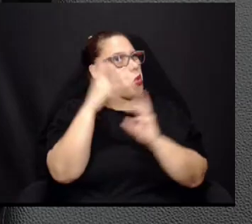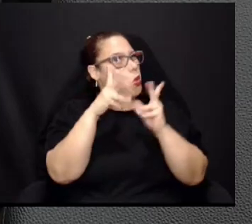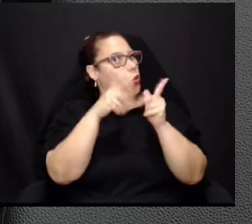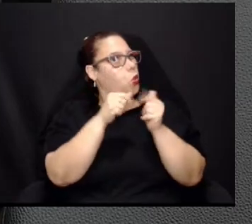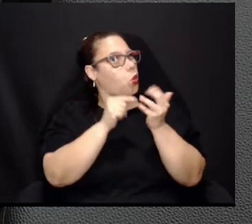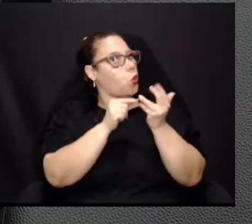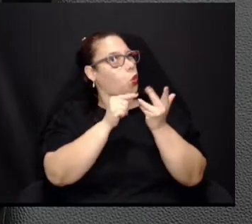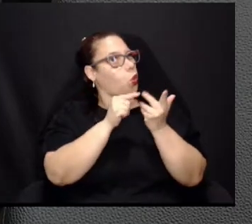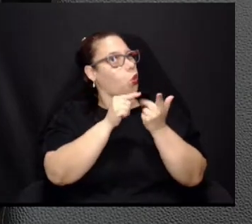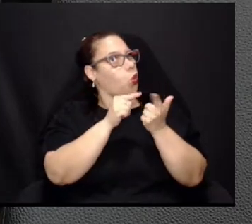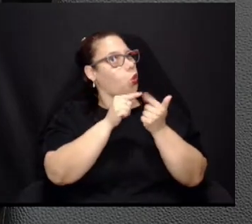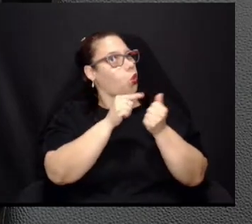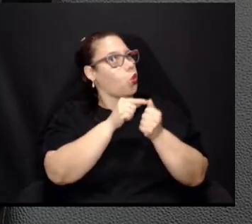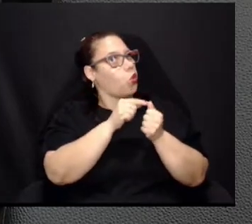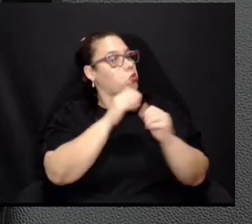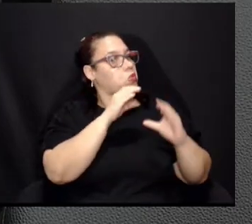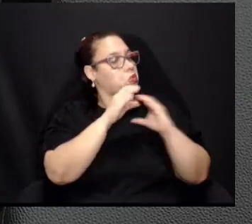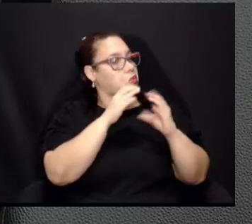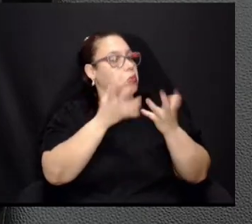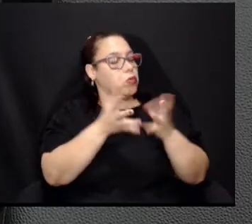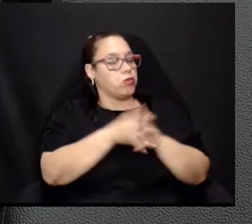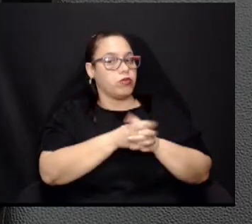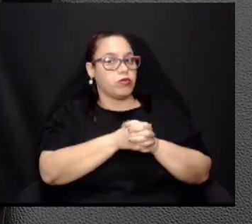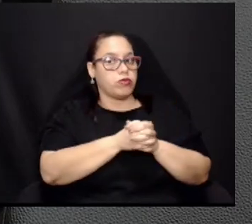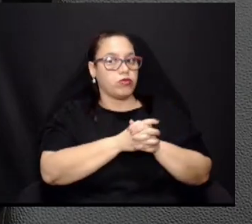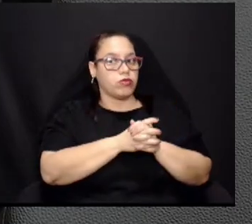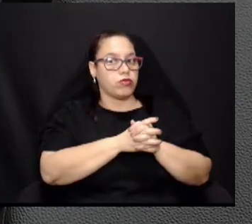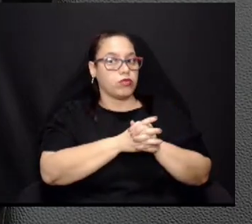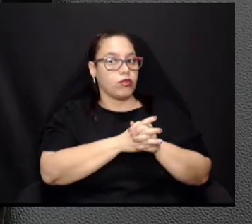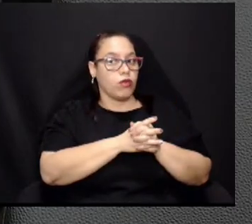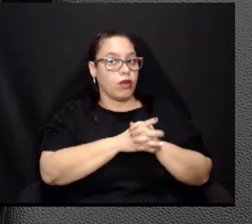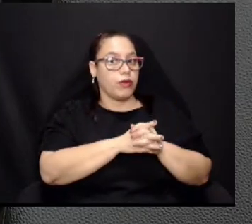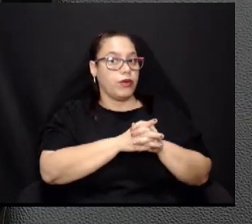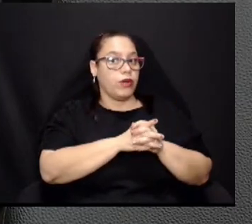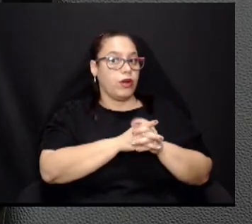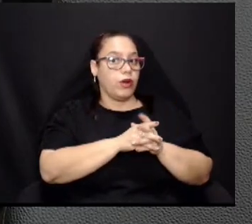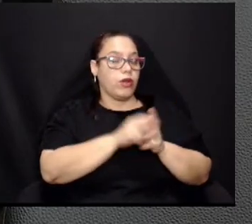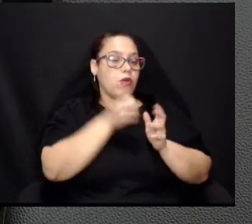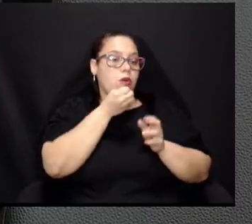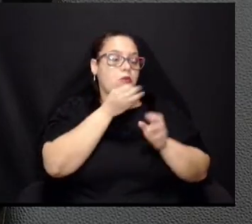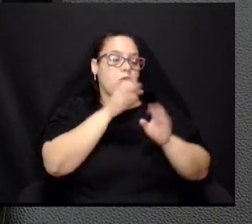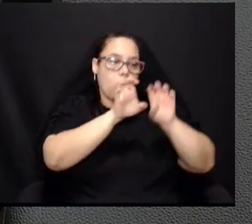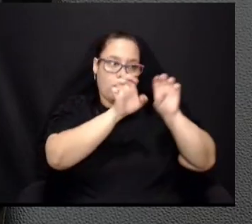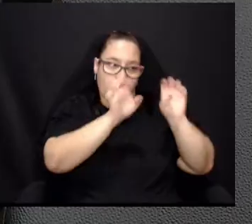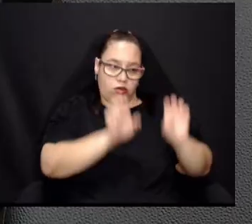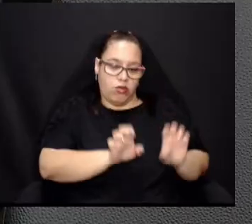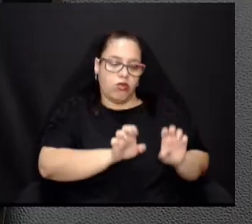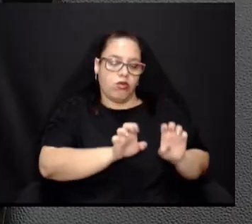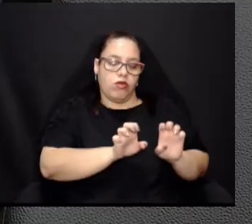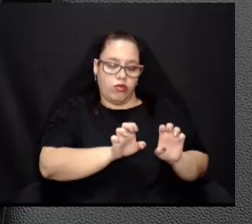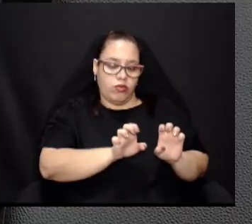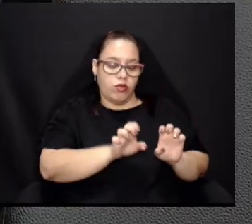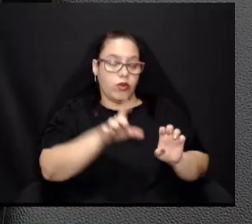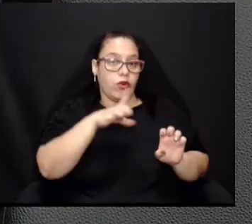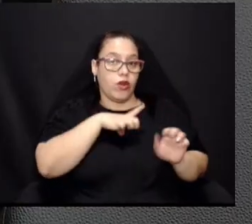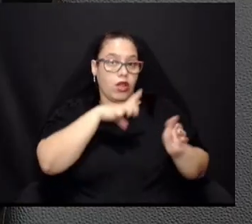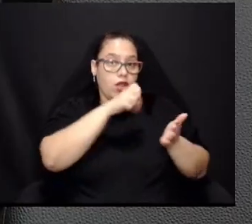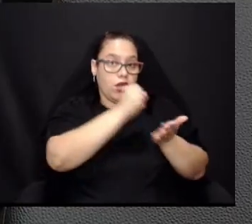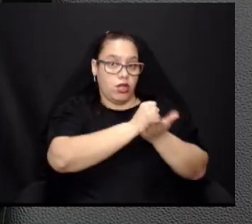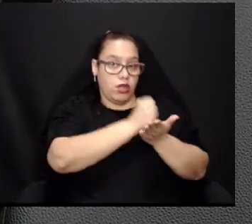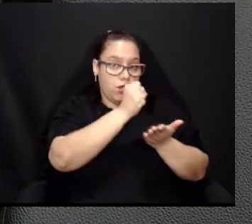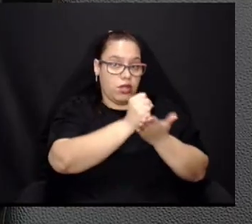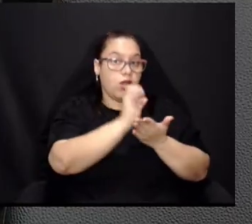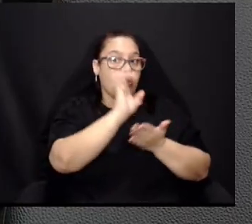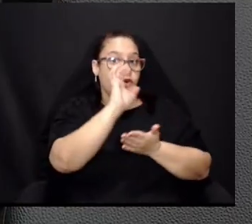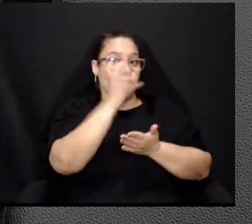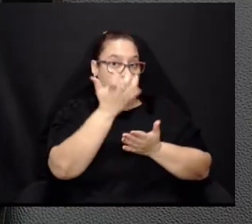os meios de comunicação. Para isso a gente tem que ter uma boa estrutura. Então a gente tem contratos para que isso ocorra. Então a gente